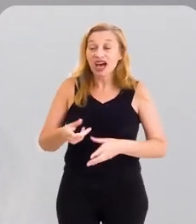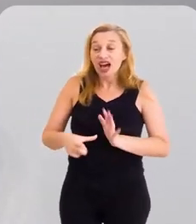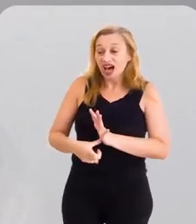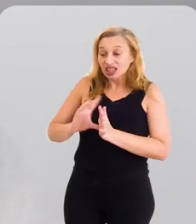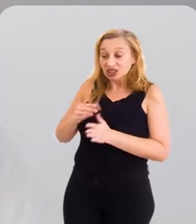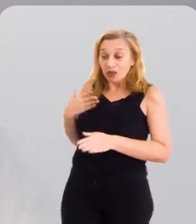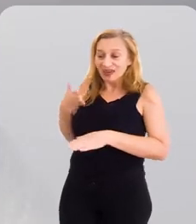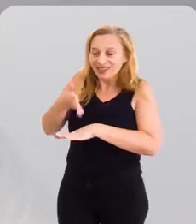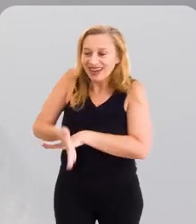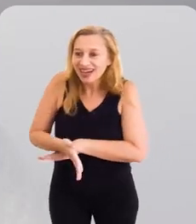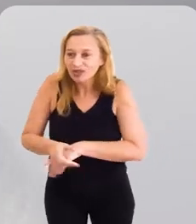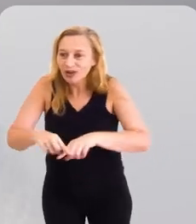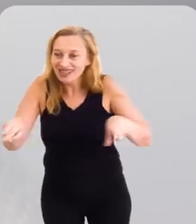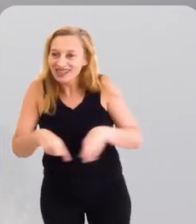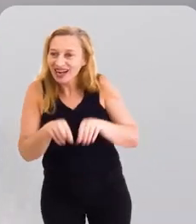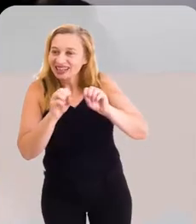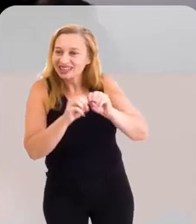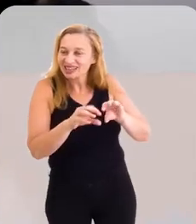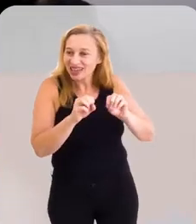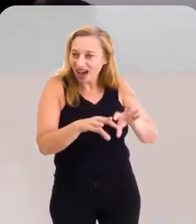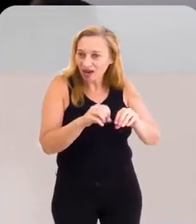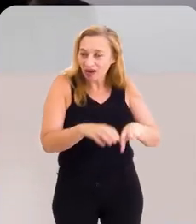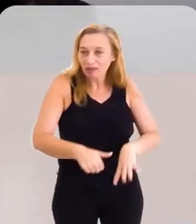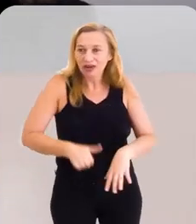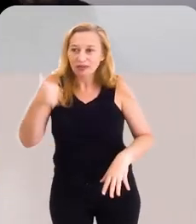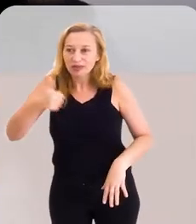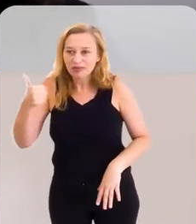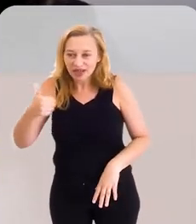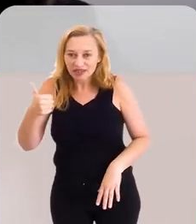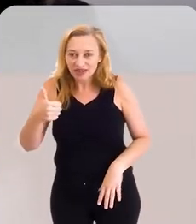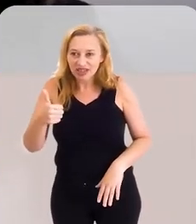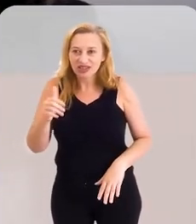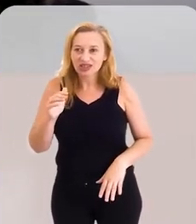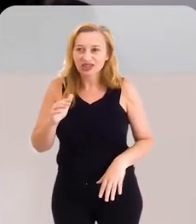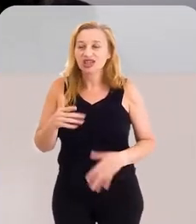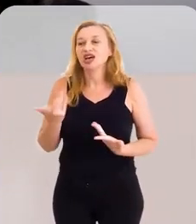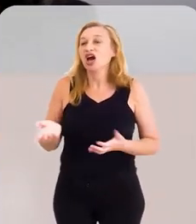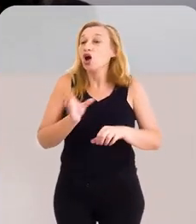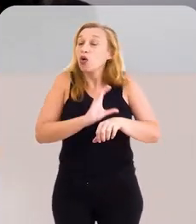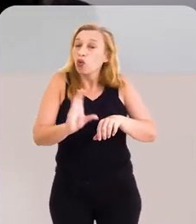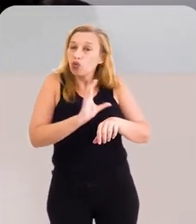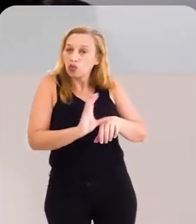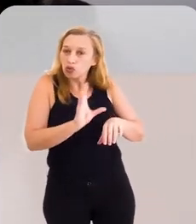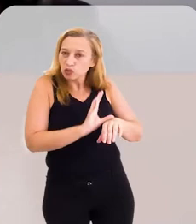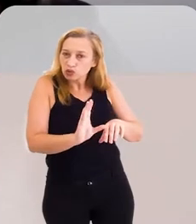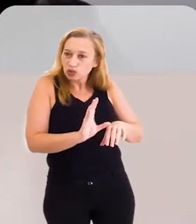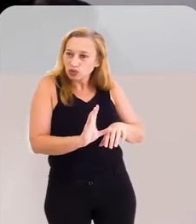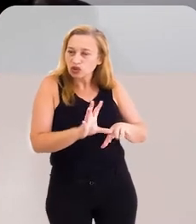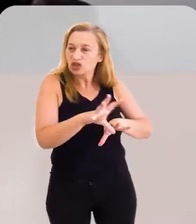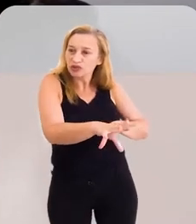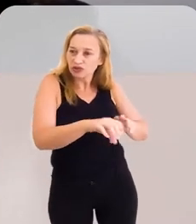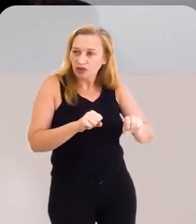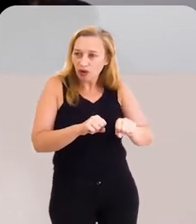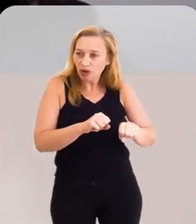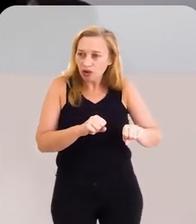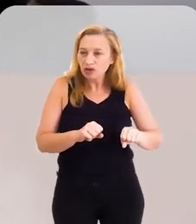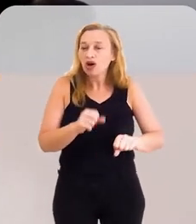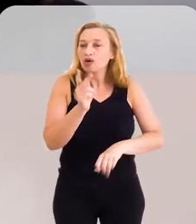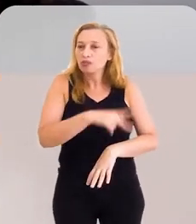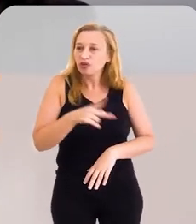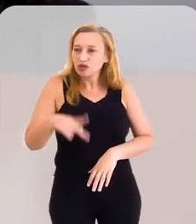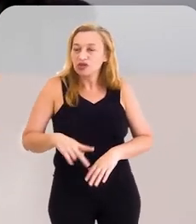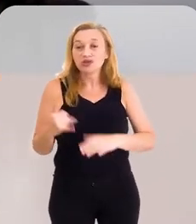de sala de aula para dar aula pela primeira vez. Somos muito formados, a gente tem um curso, que é o Colégio de Professores, que